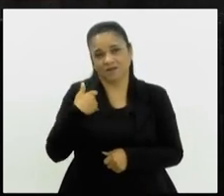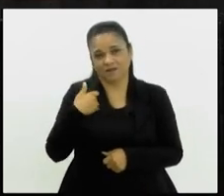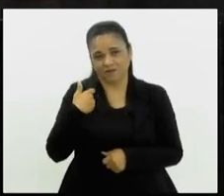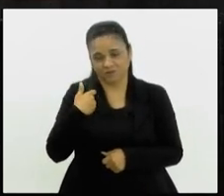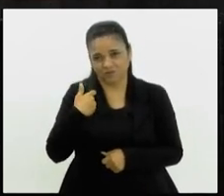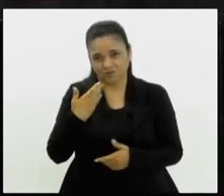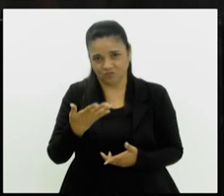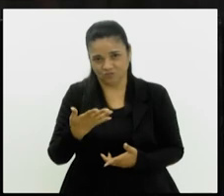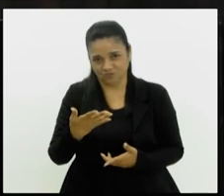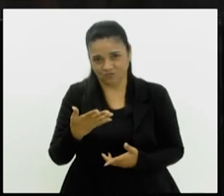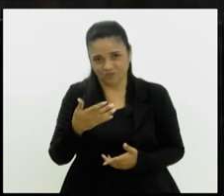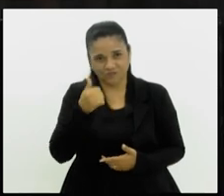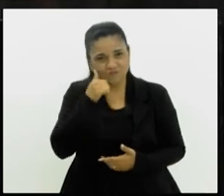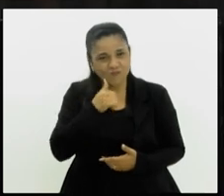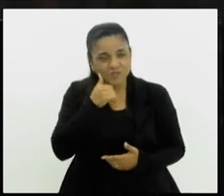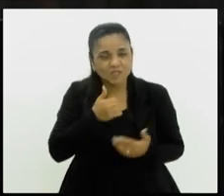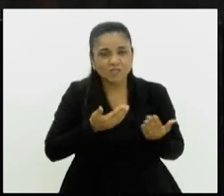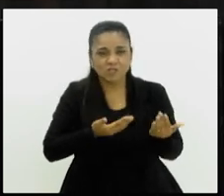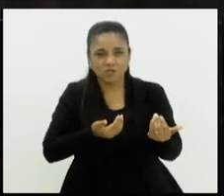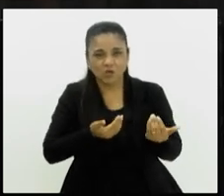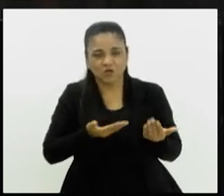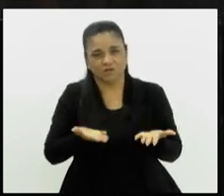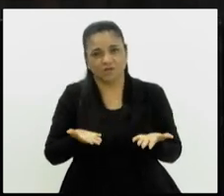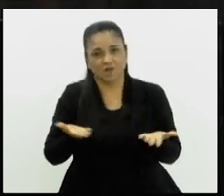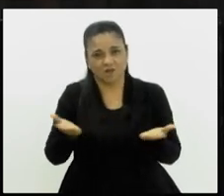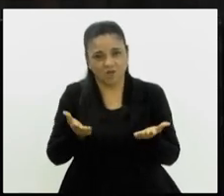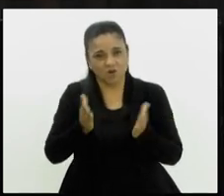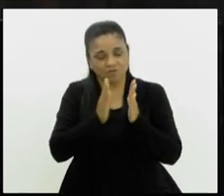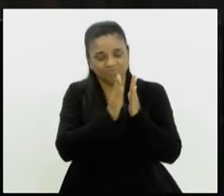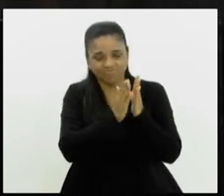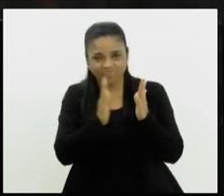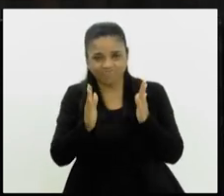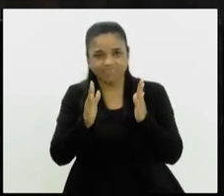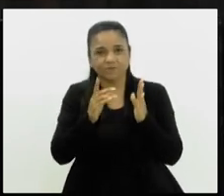aqui no expediente inicial,